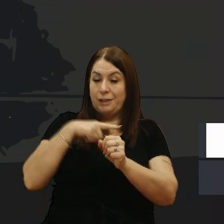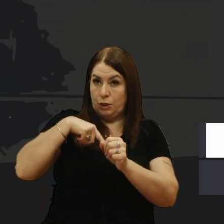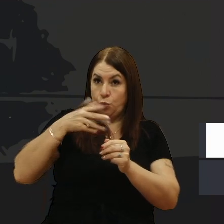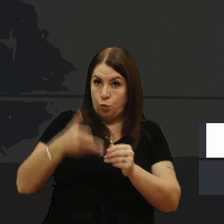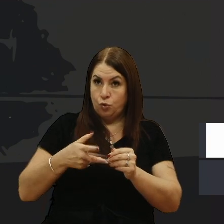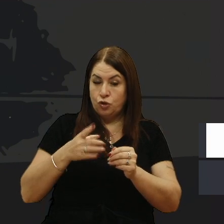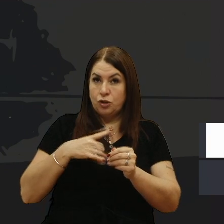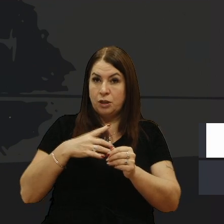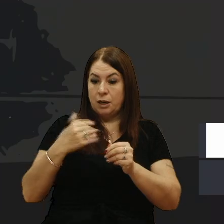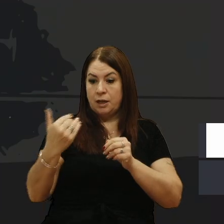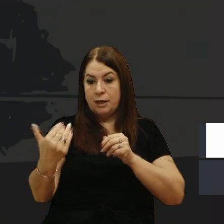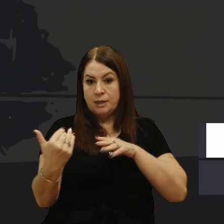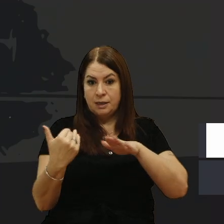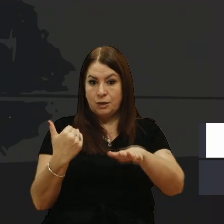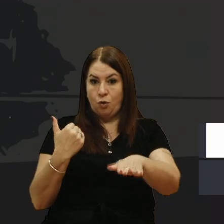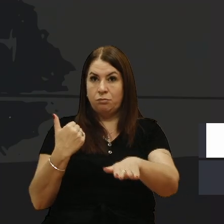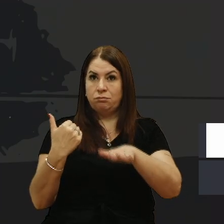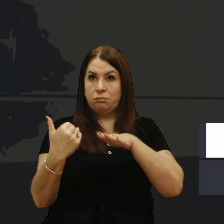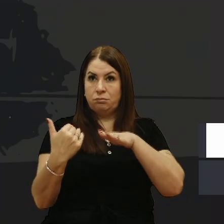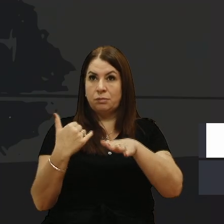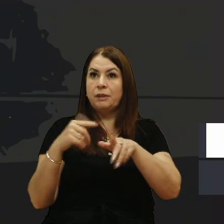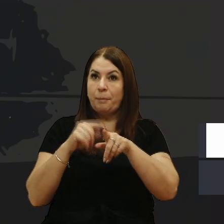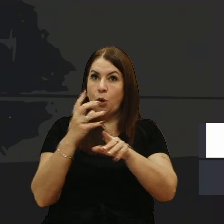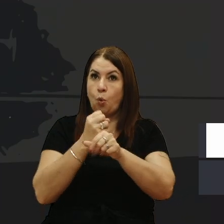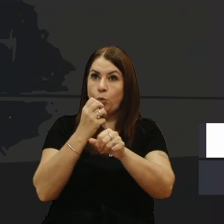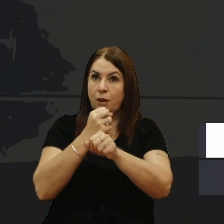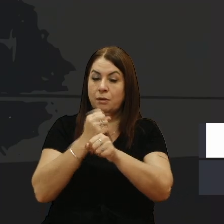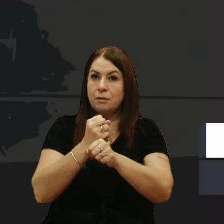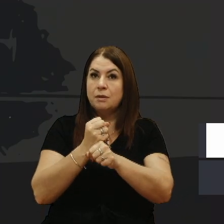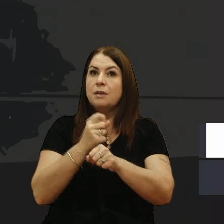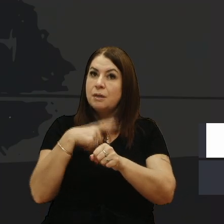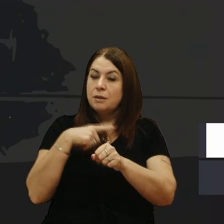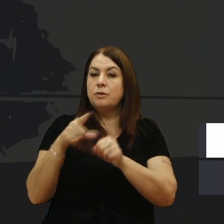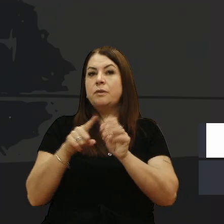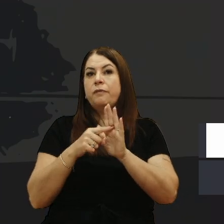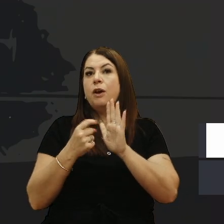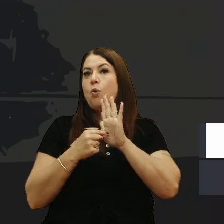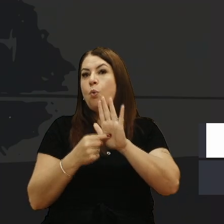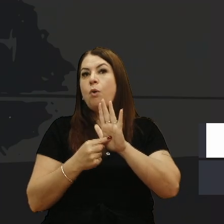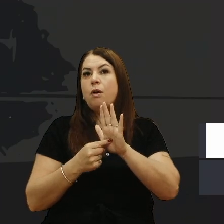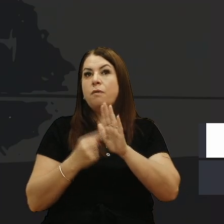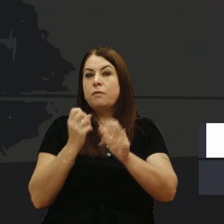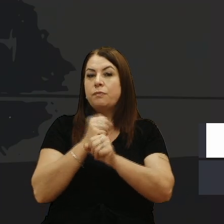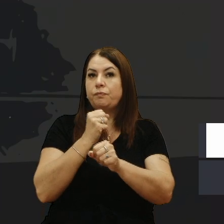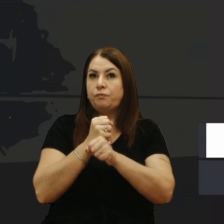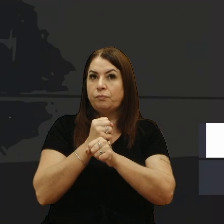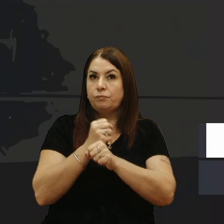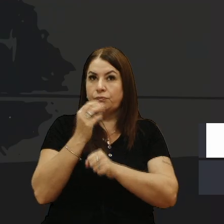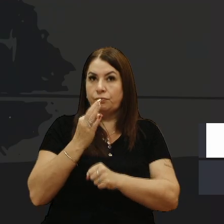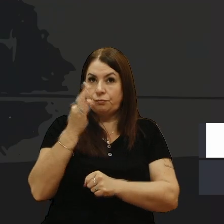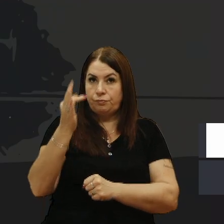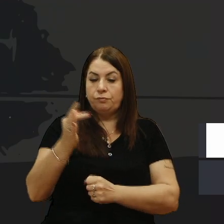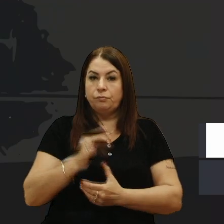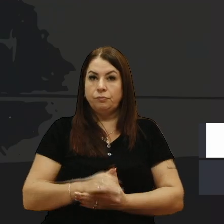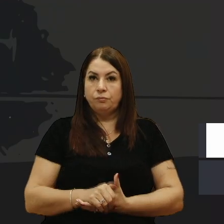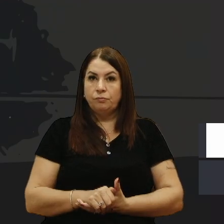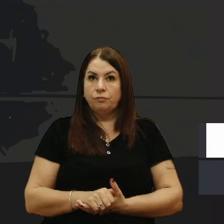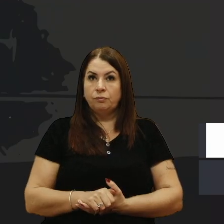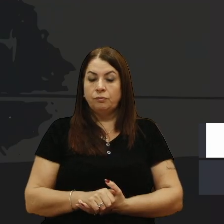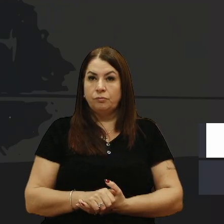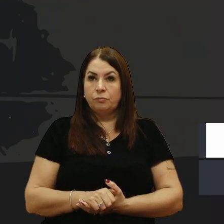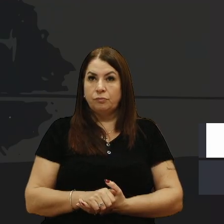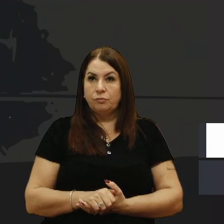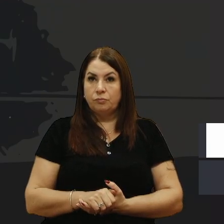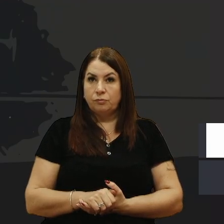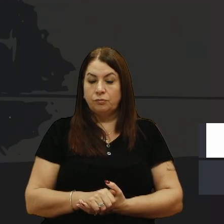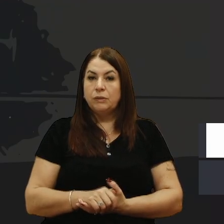cada sentido da rodovia, e essa contagem é o que vai subsidiar qual que vai ser a obra no futuro. Existe